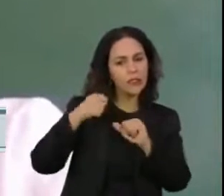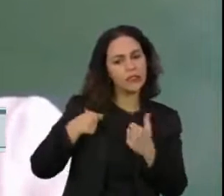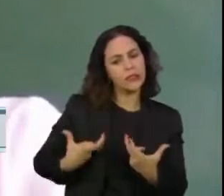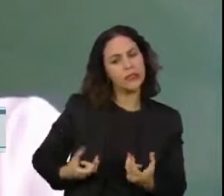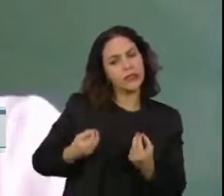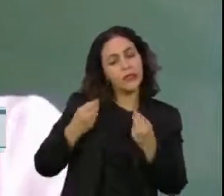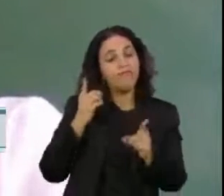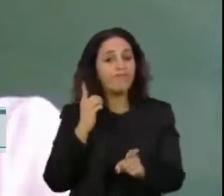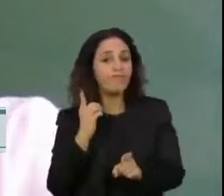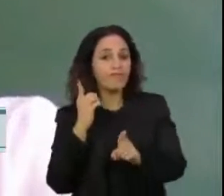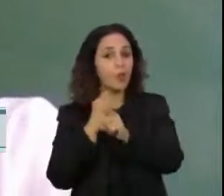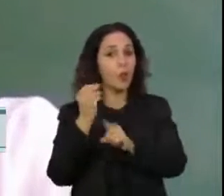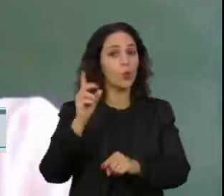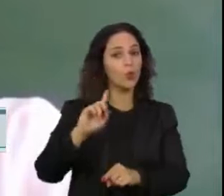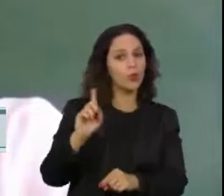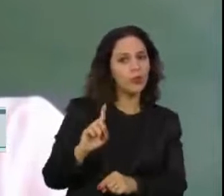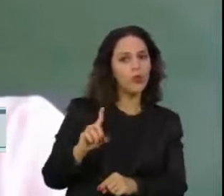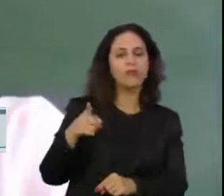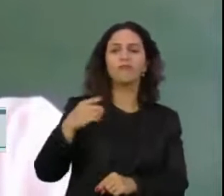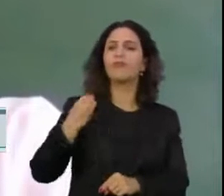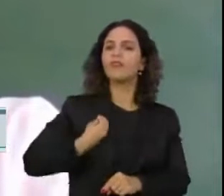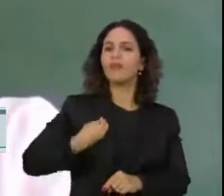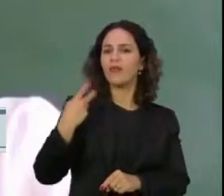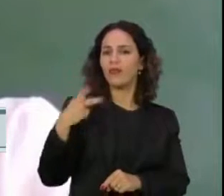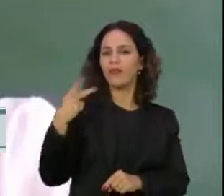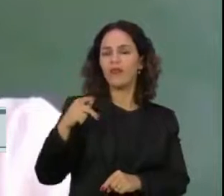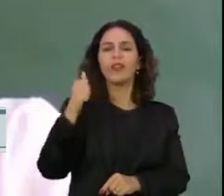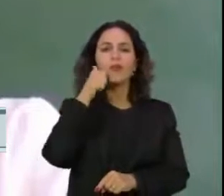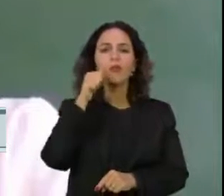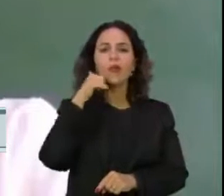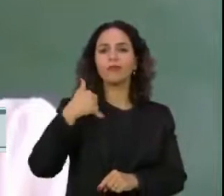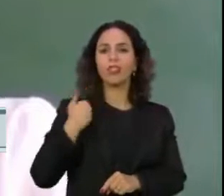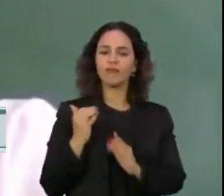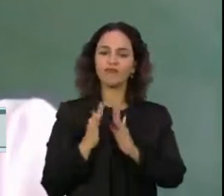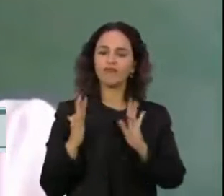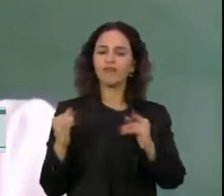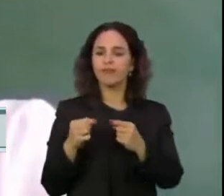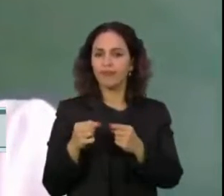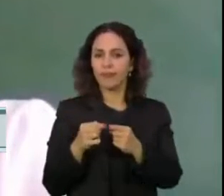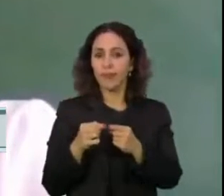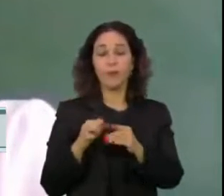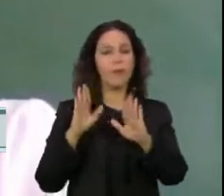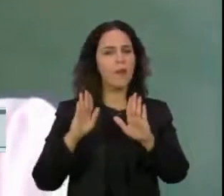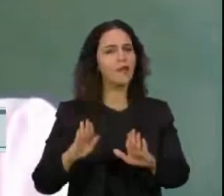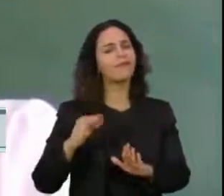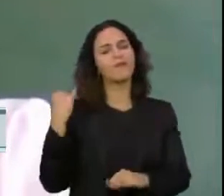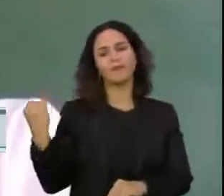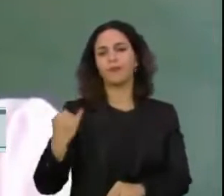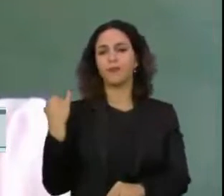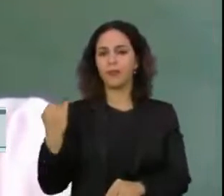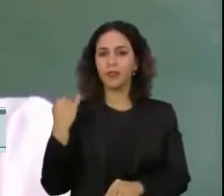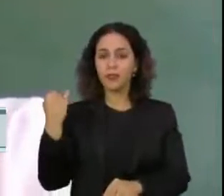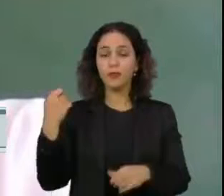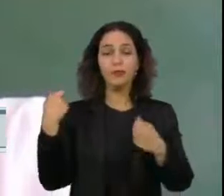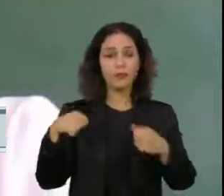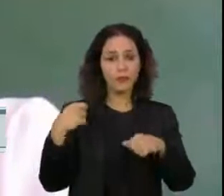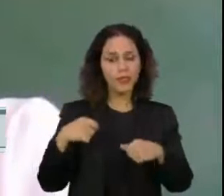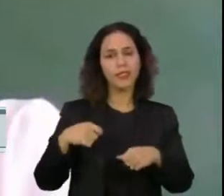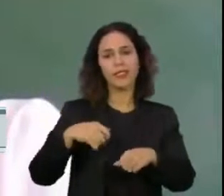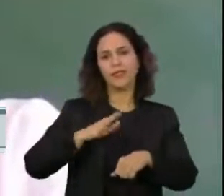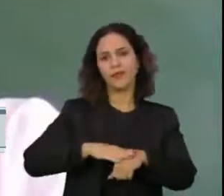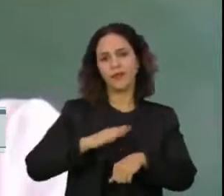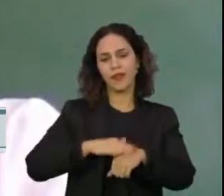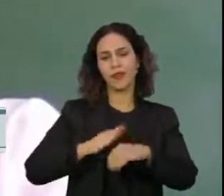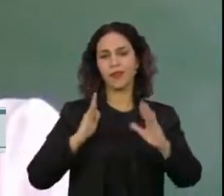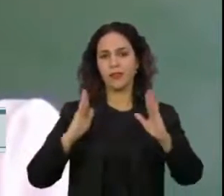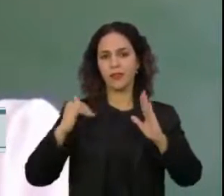do câncer, qual a expectativa de vida daquela mulher. Mas é fundamental realizar nessa